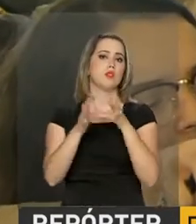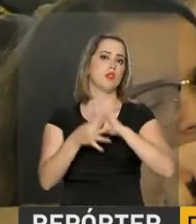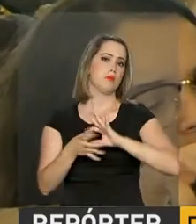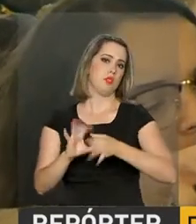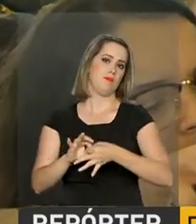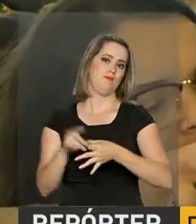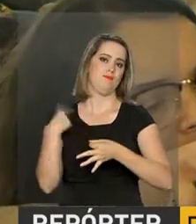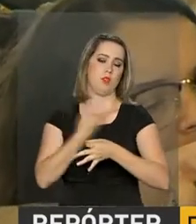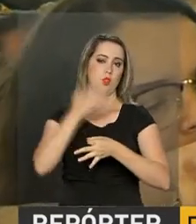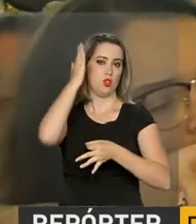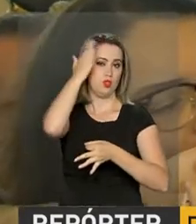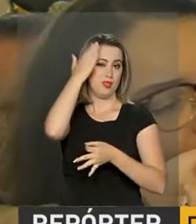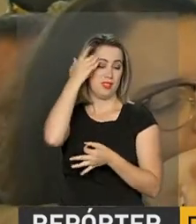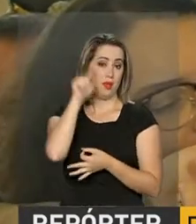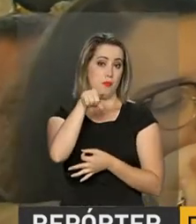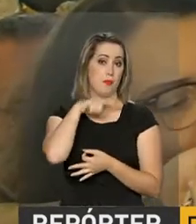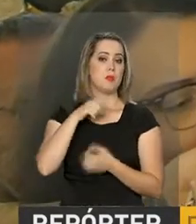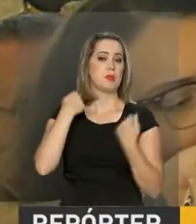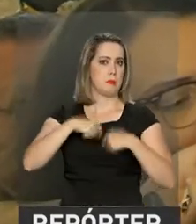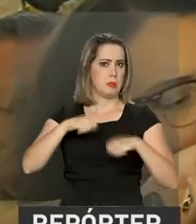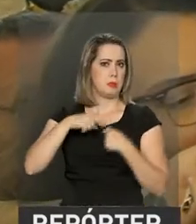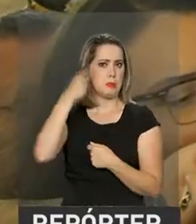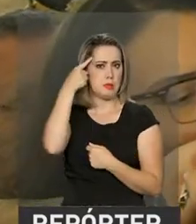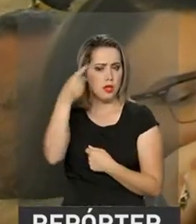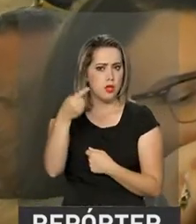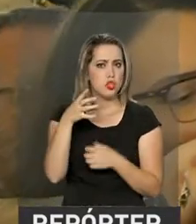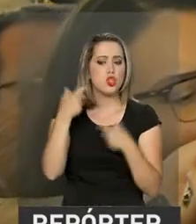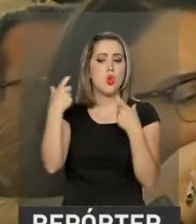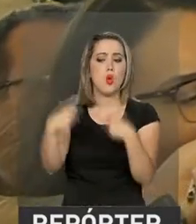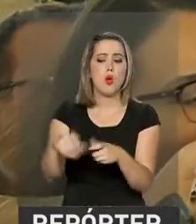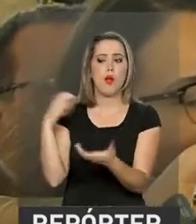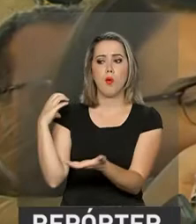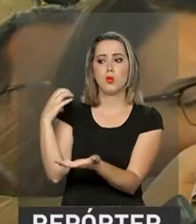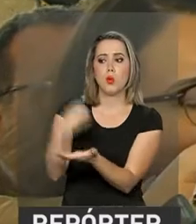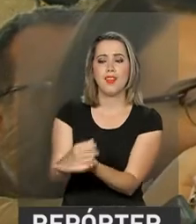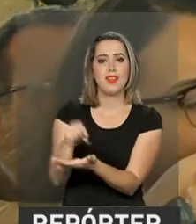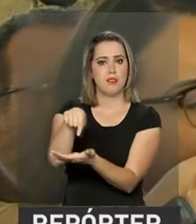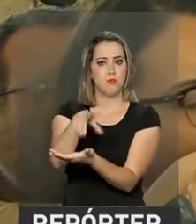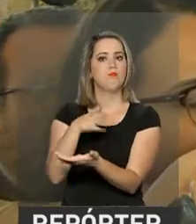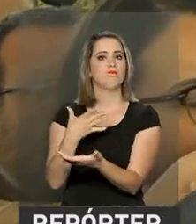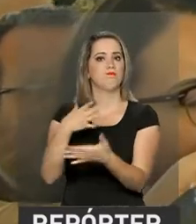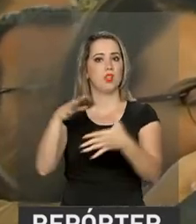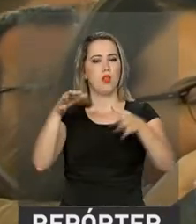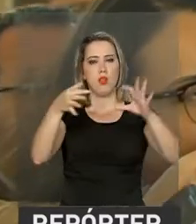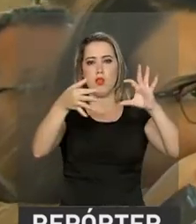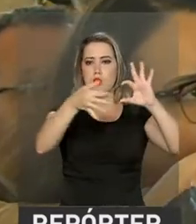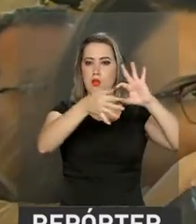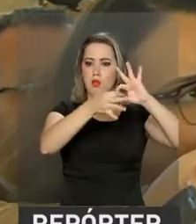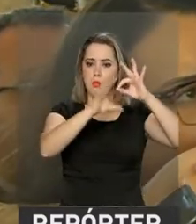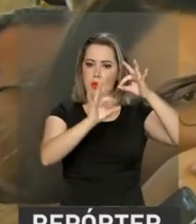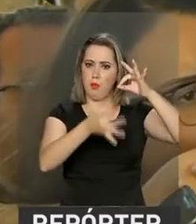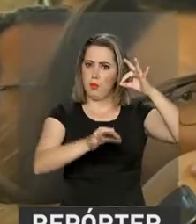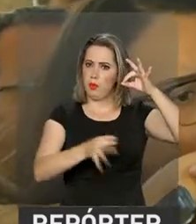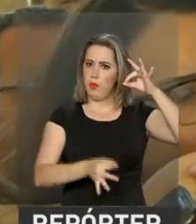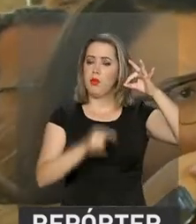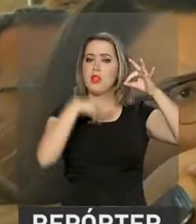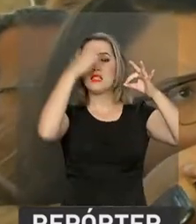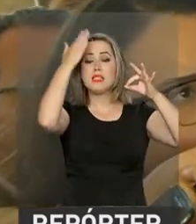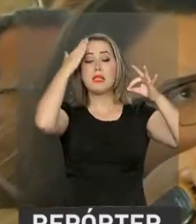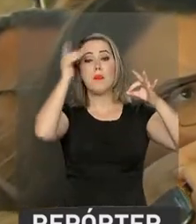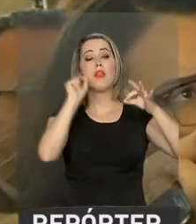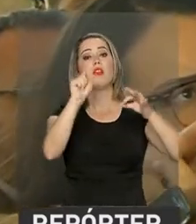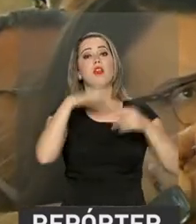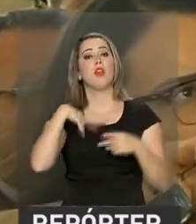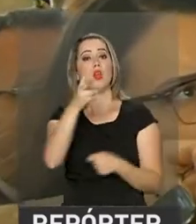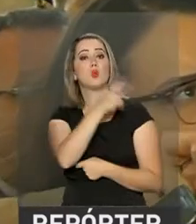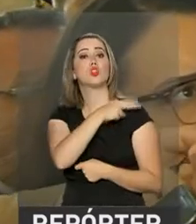que o ponto central é a inteligência. Aonde está o crime? Aonde está a cadeia do crime? Aonde estão os barões do crime? Porque não adianta